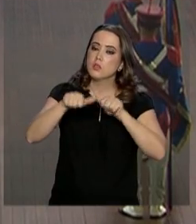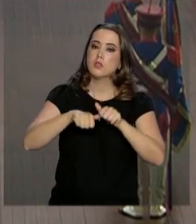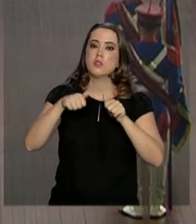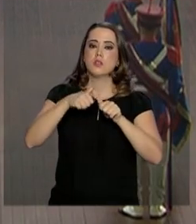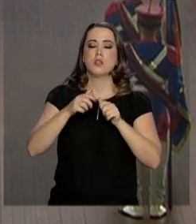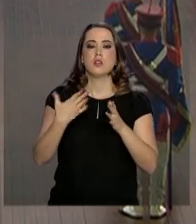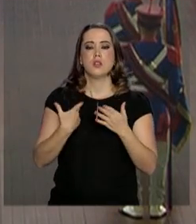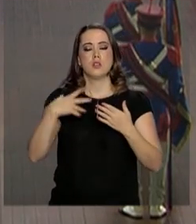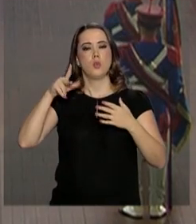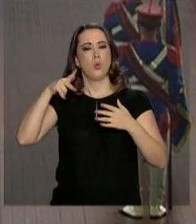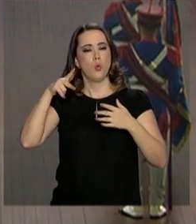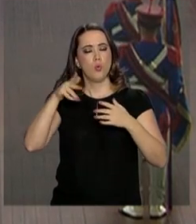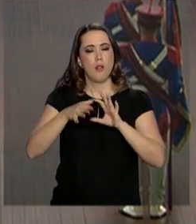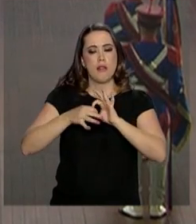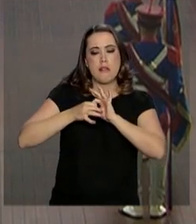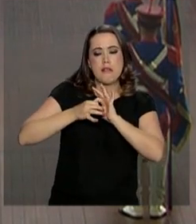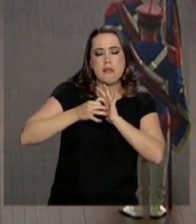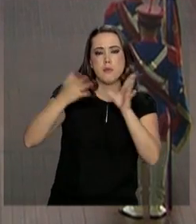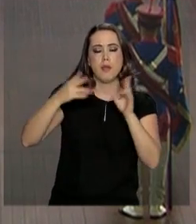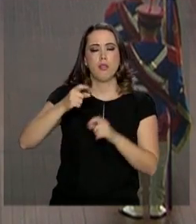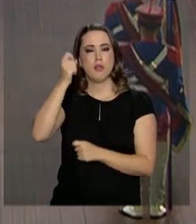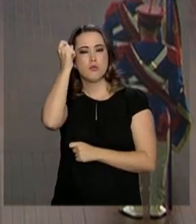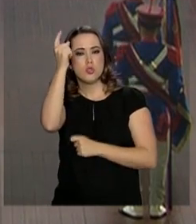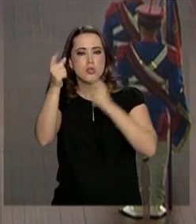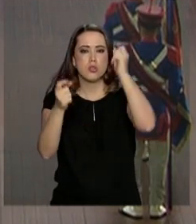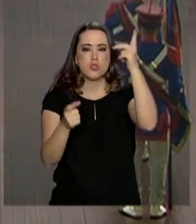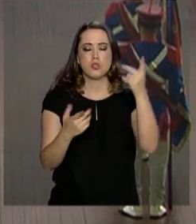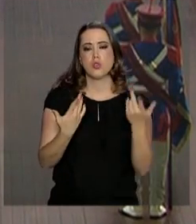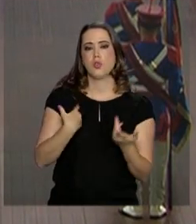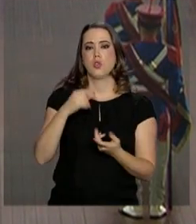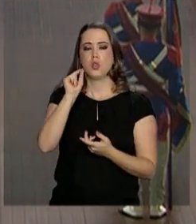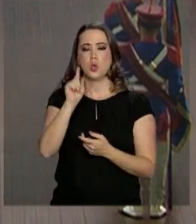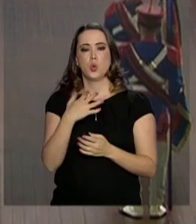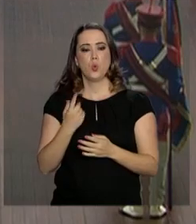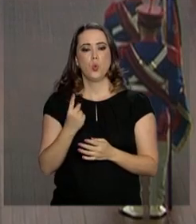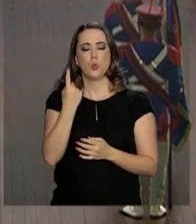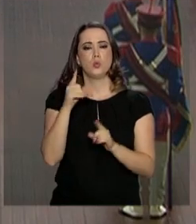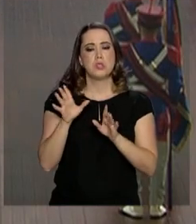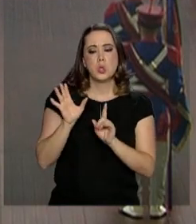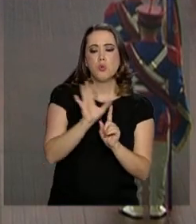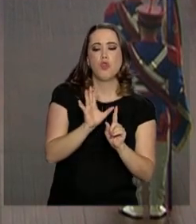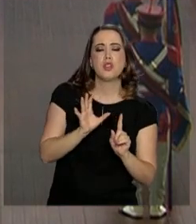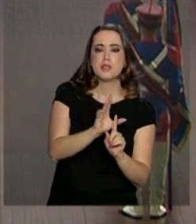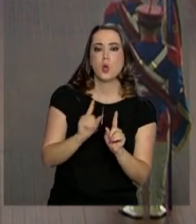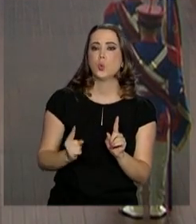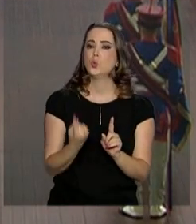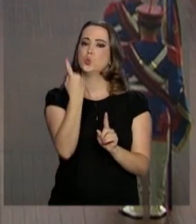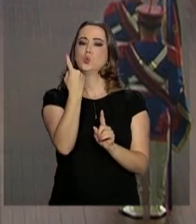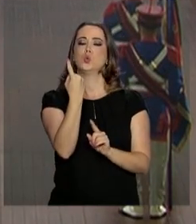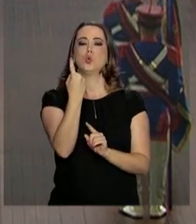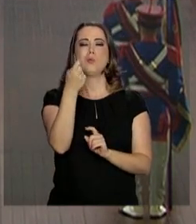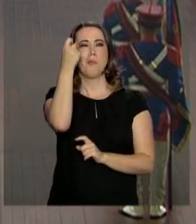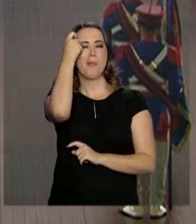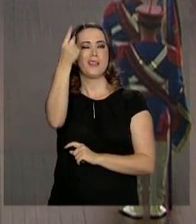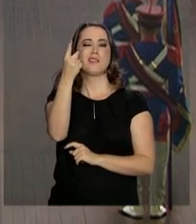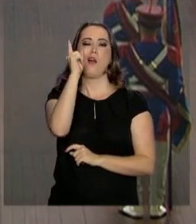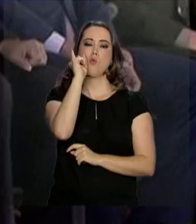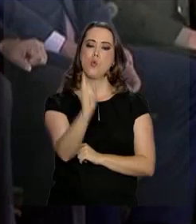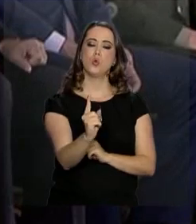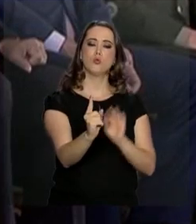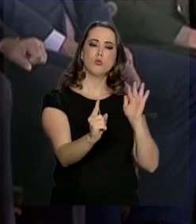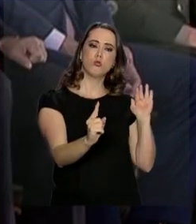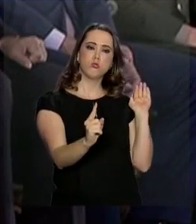que sequestraram o livre pensar, embotaram o discernimento e induziram a um pensamento único,